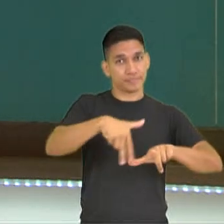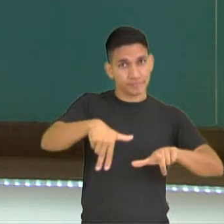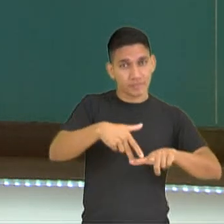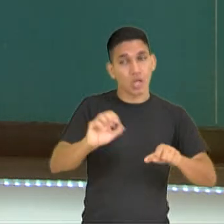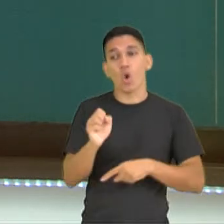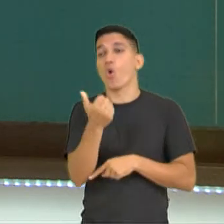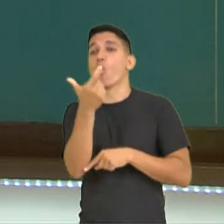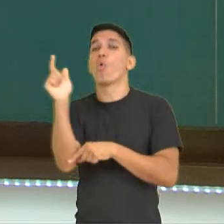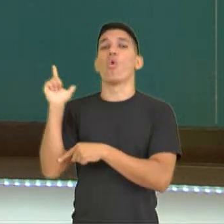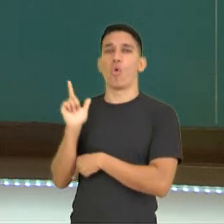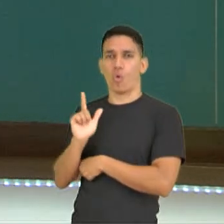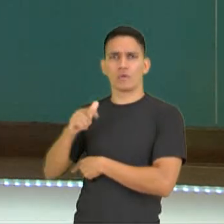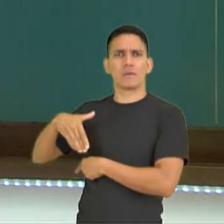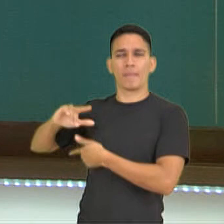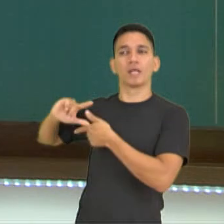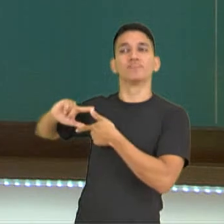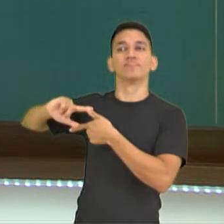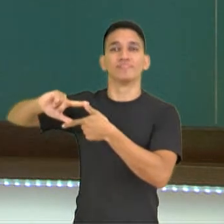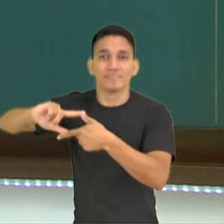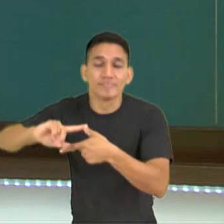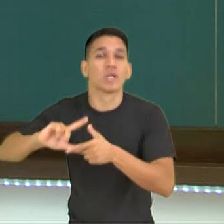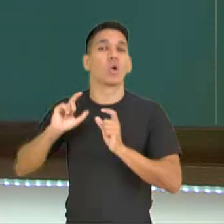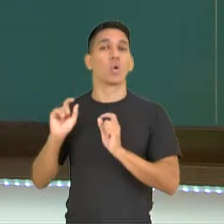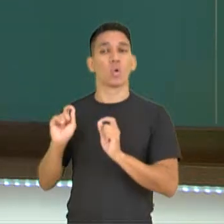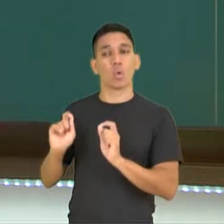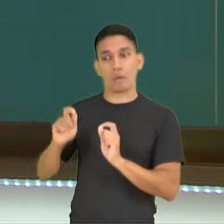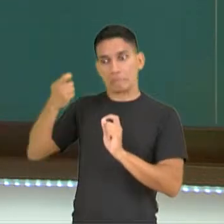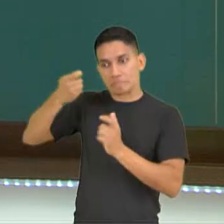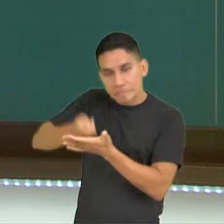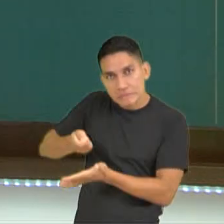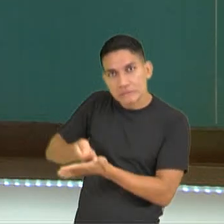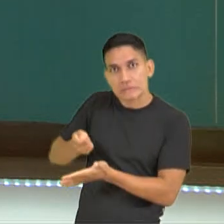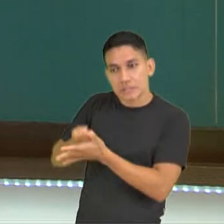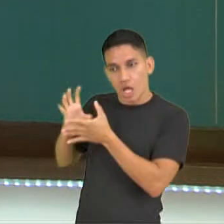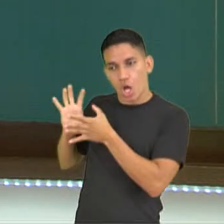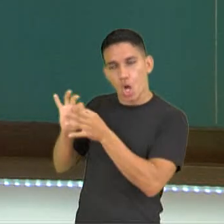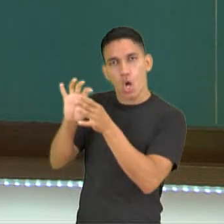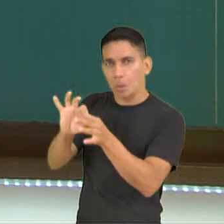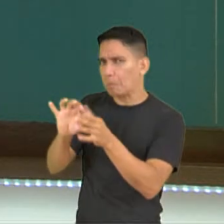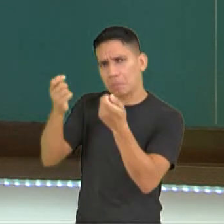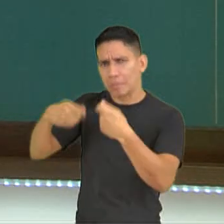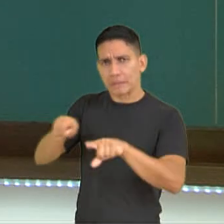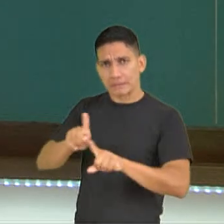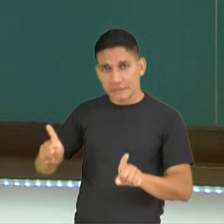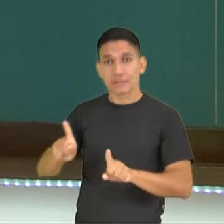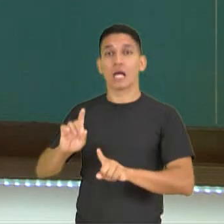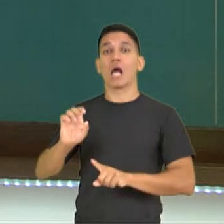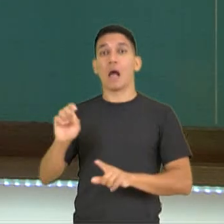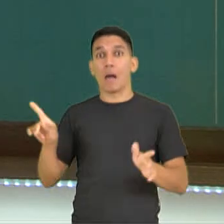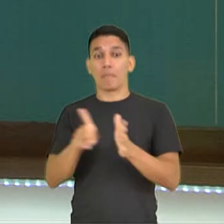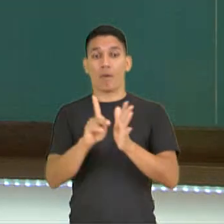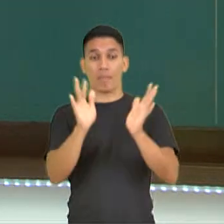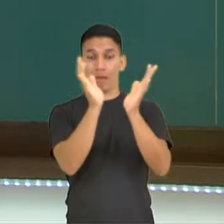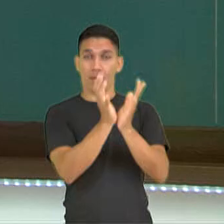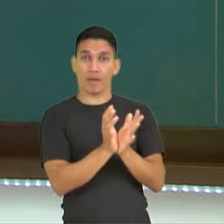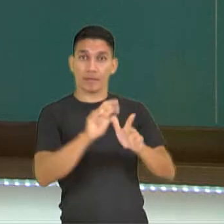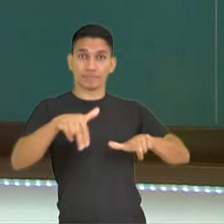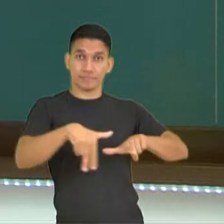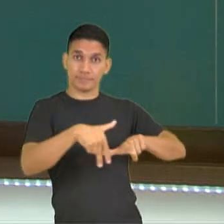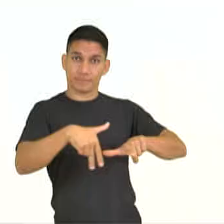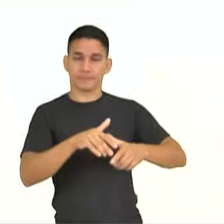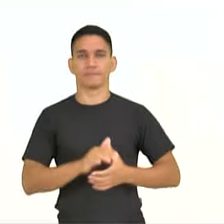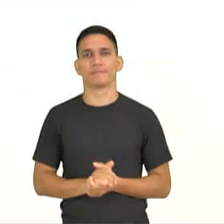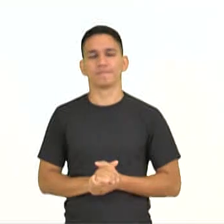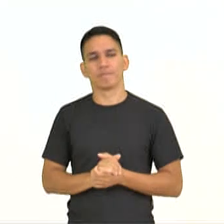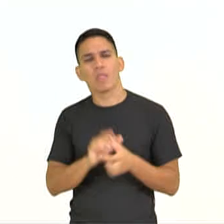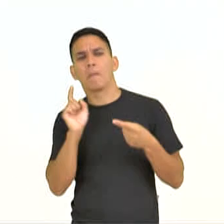mais tradicionais que não necessariamente exigem o contexto e a classificação do salão.